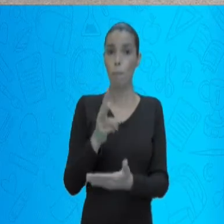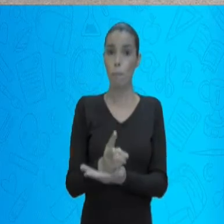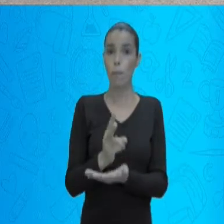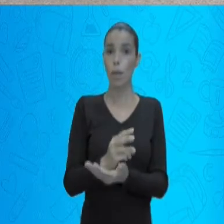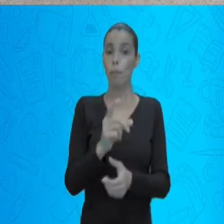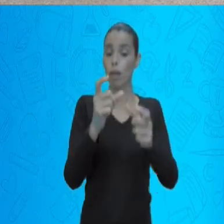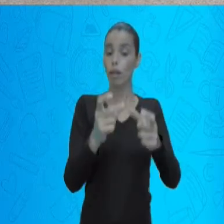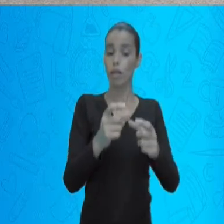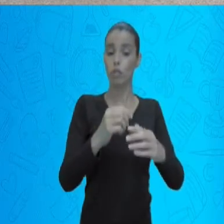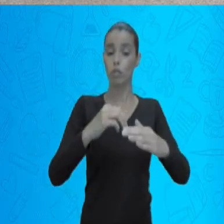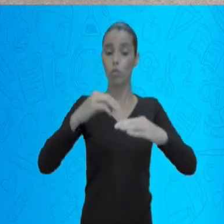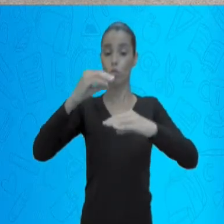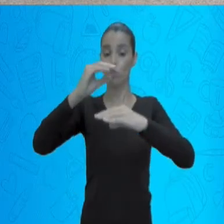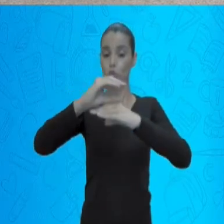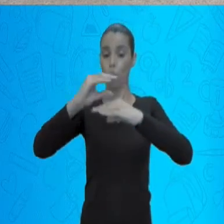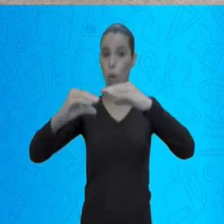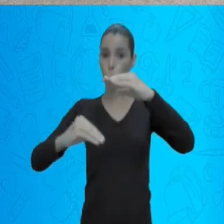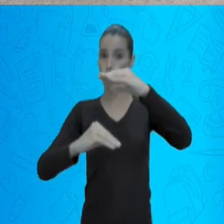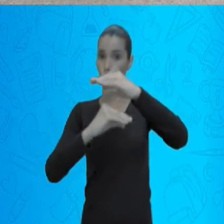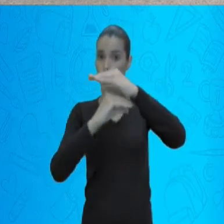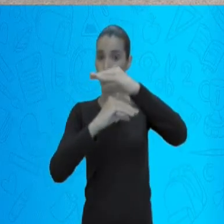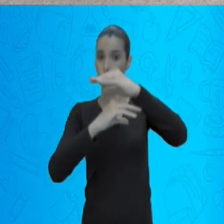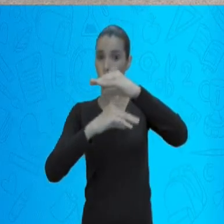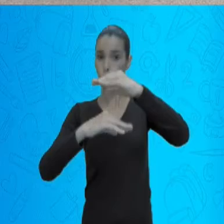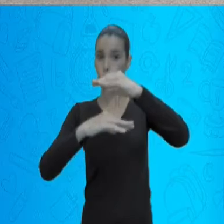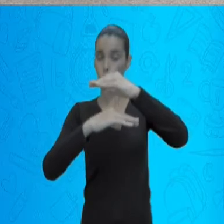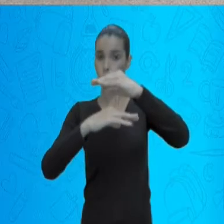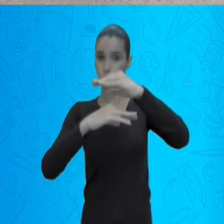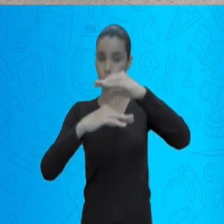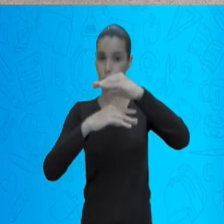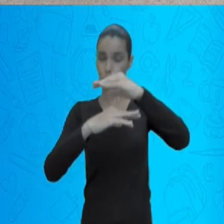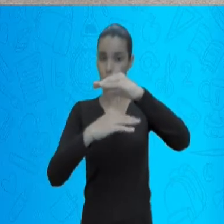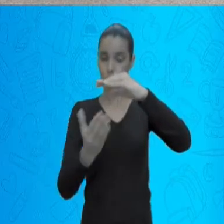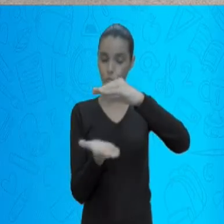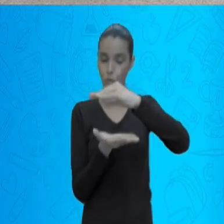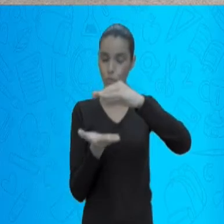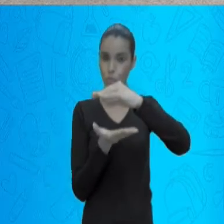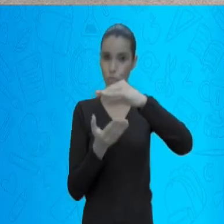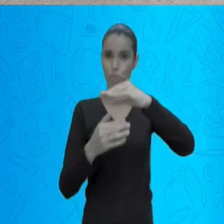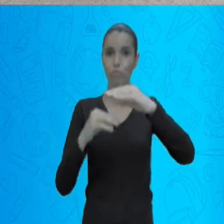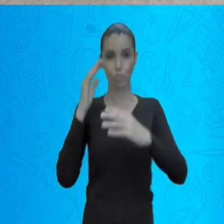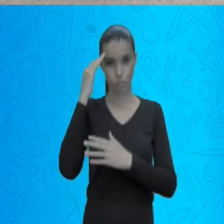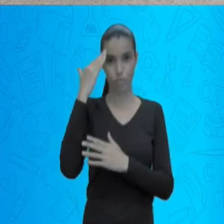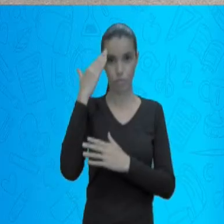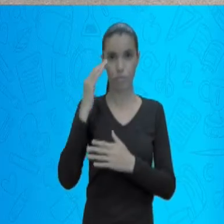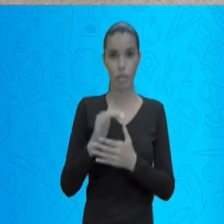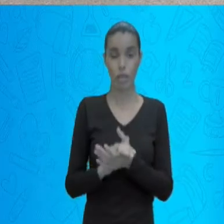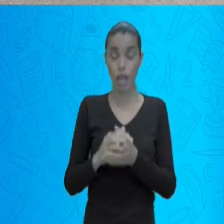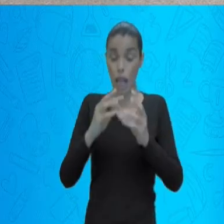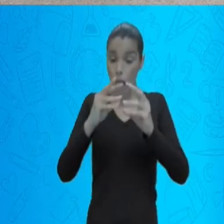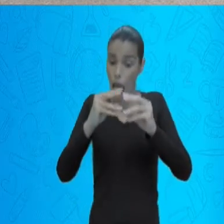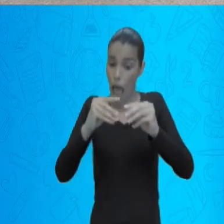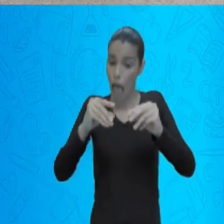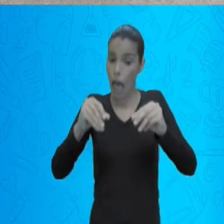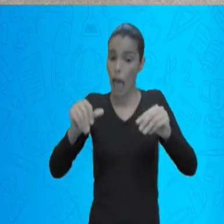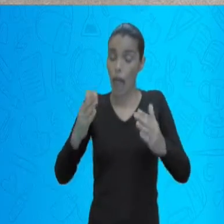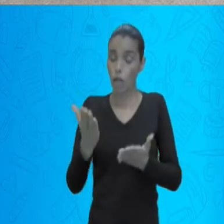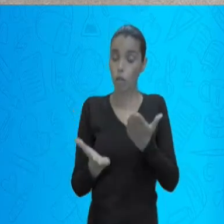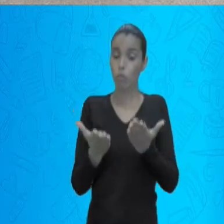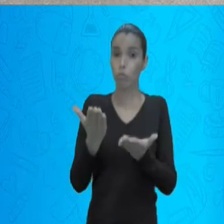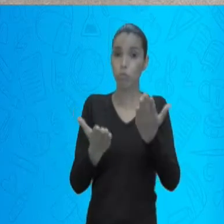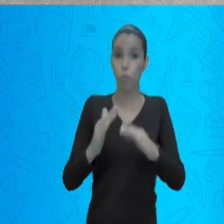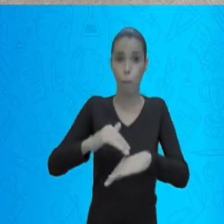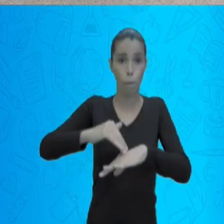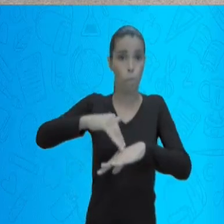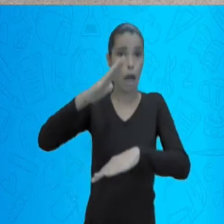densidade menor, inferior do que a água, e a areia tem uma densidade